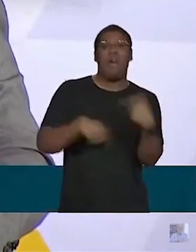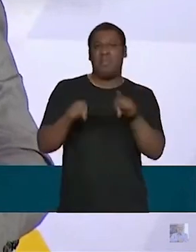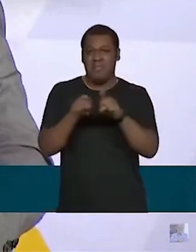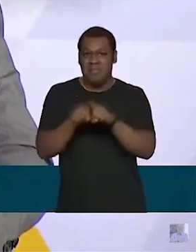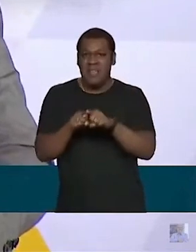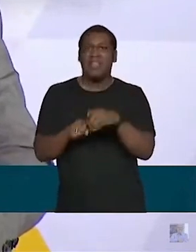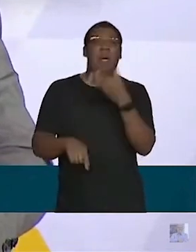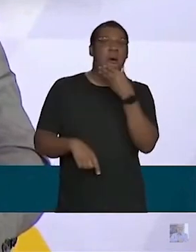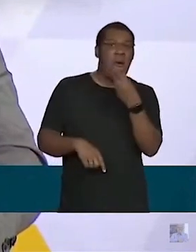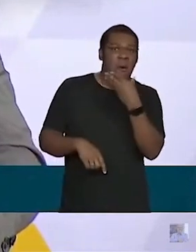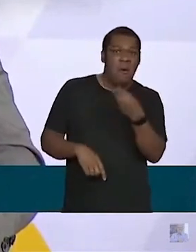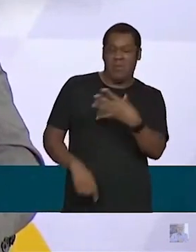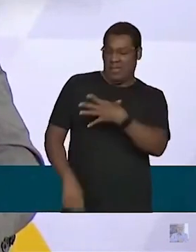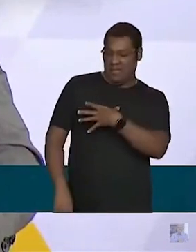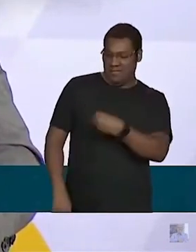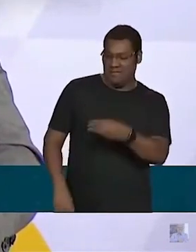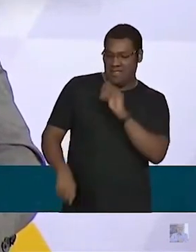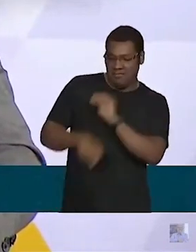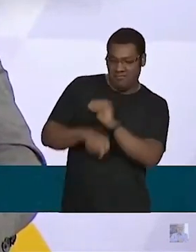para vocês, a minha mãe,